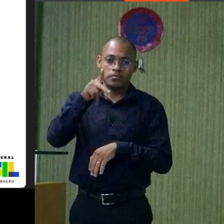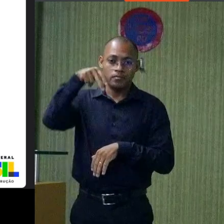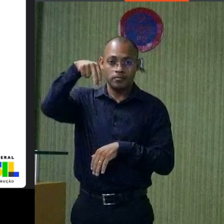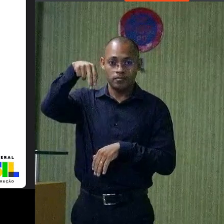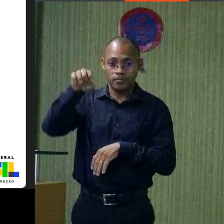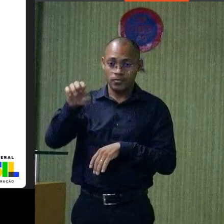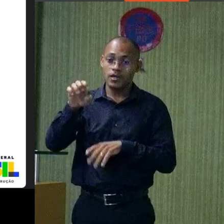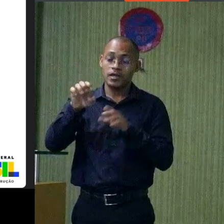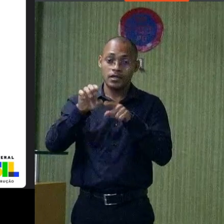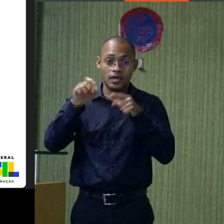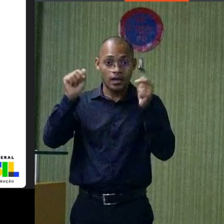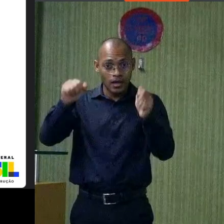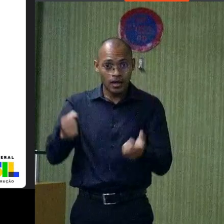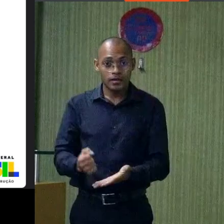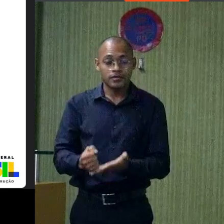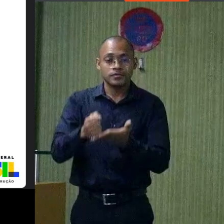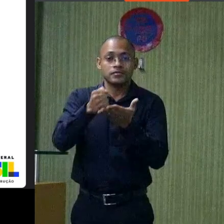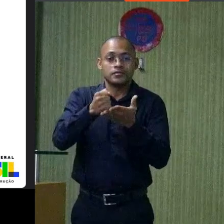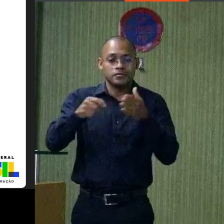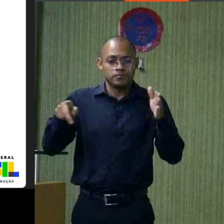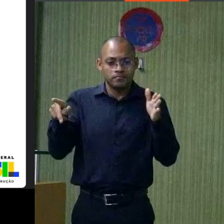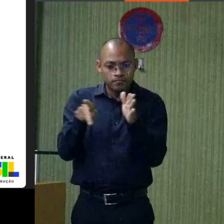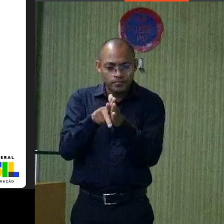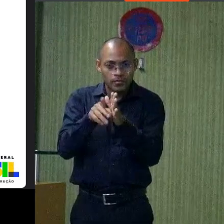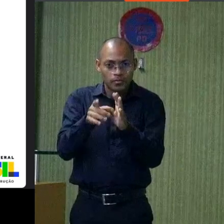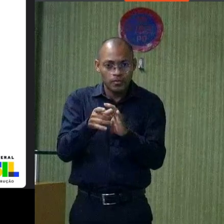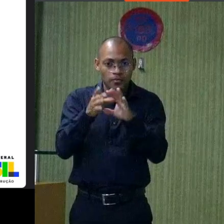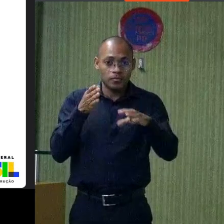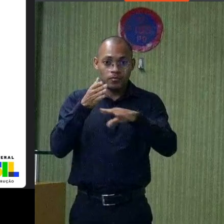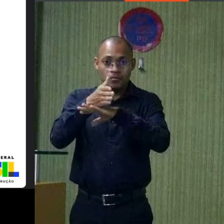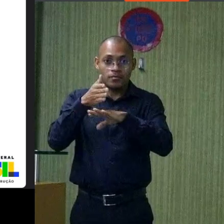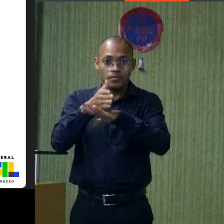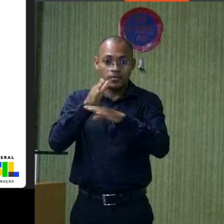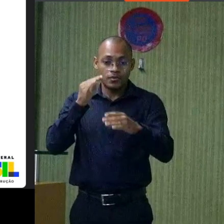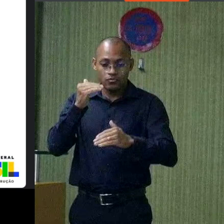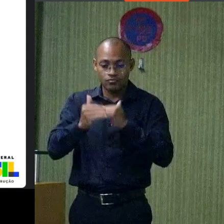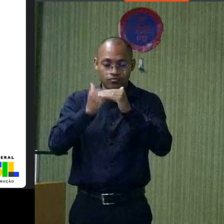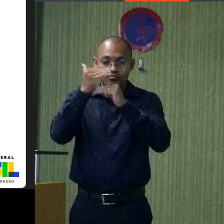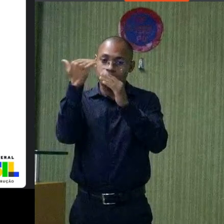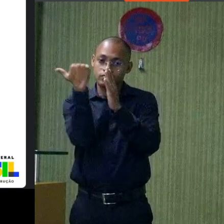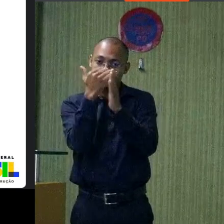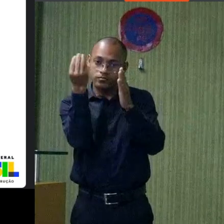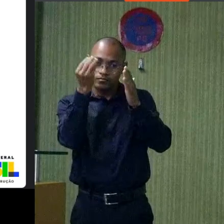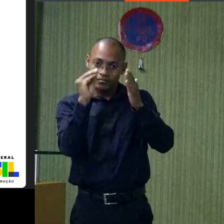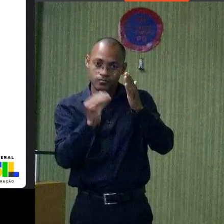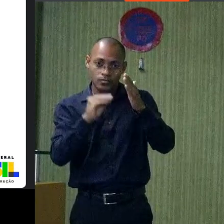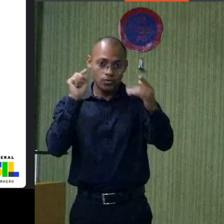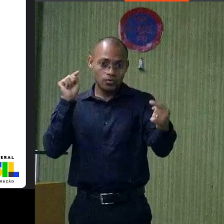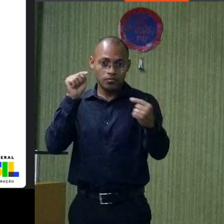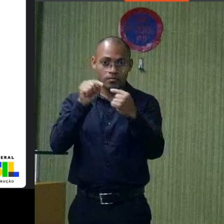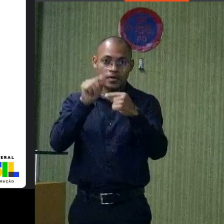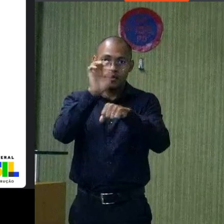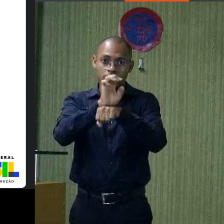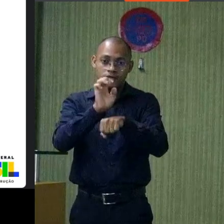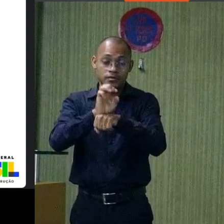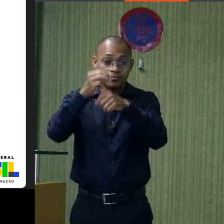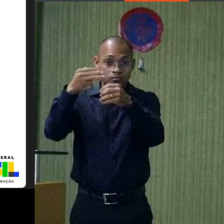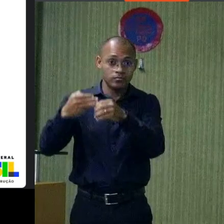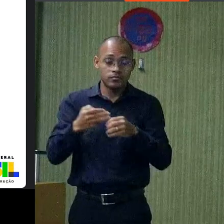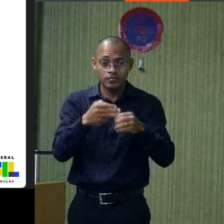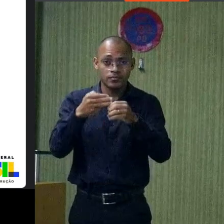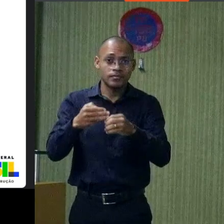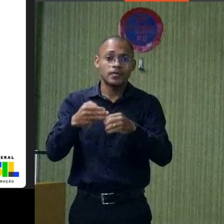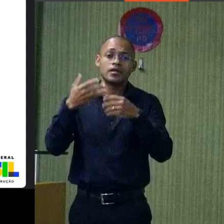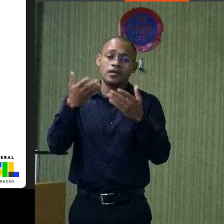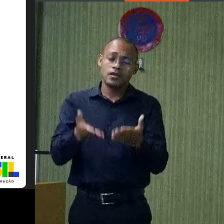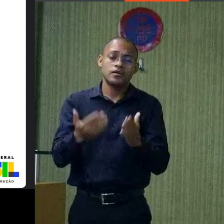facilitará eh o próprio processo de construção de metas eh de estados e municípios de forma que